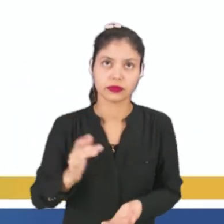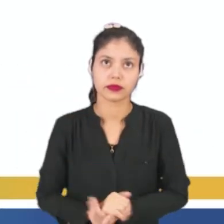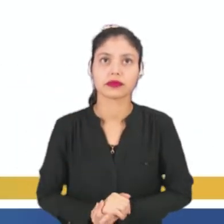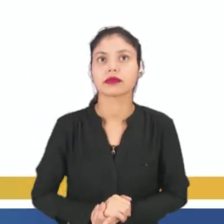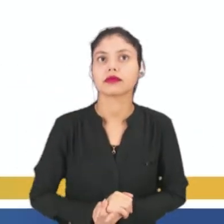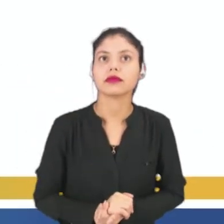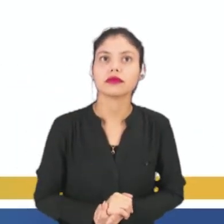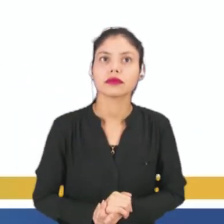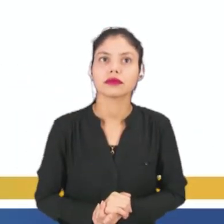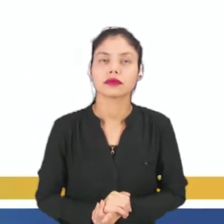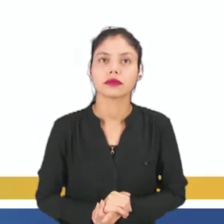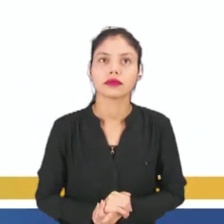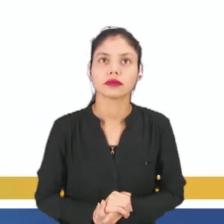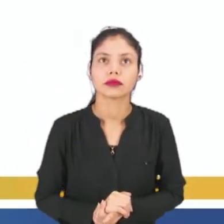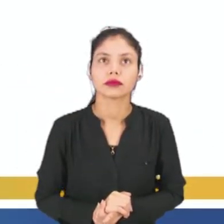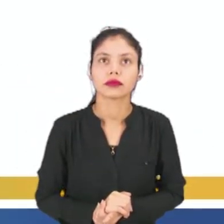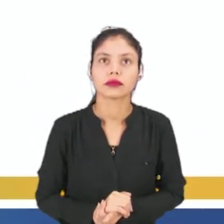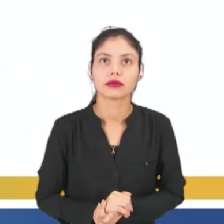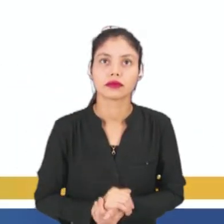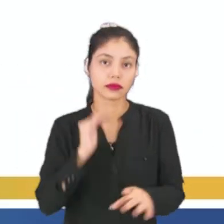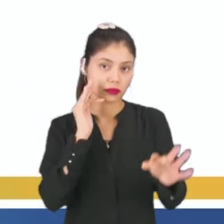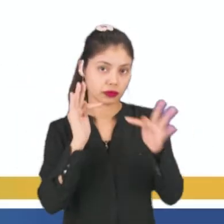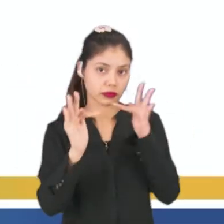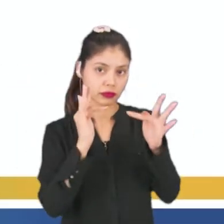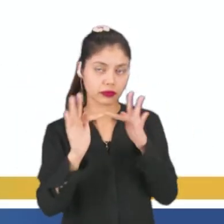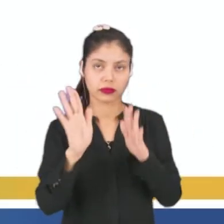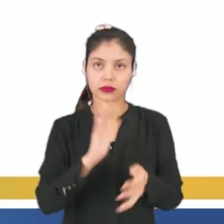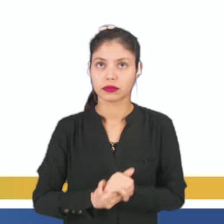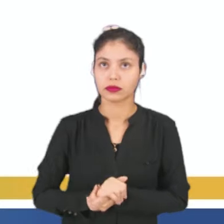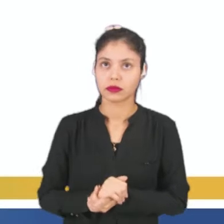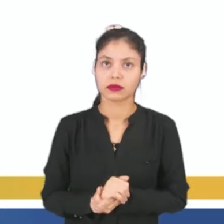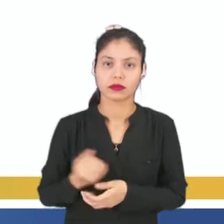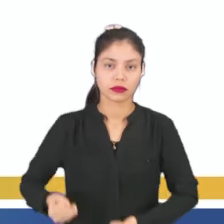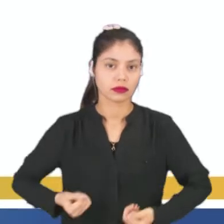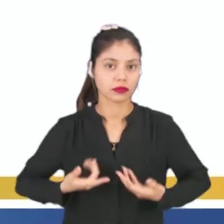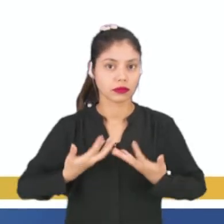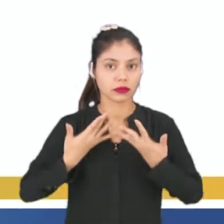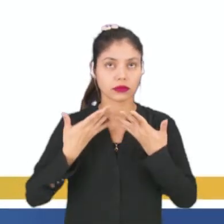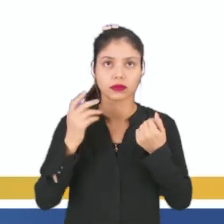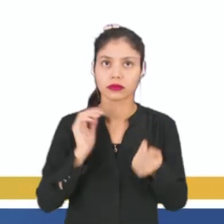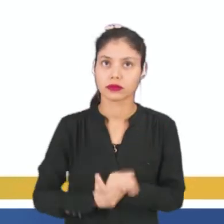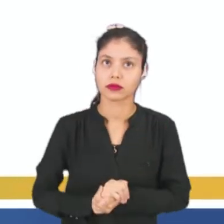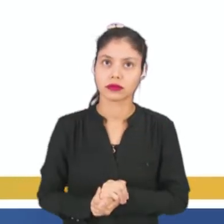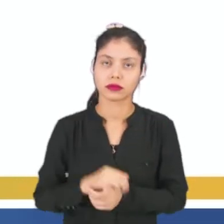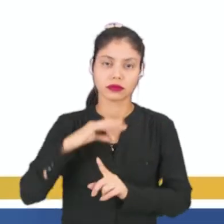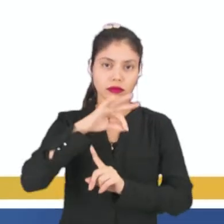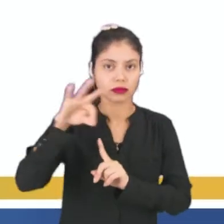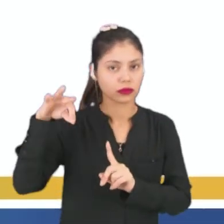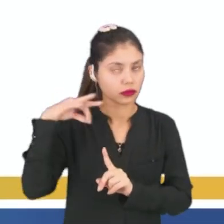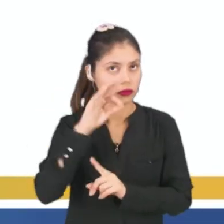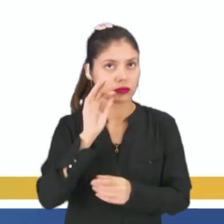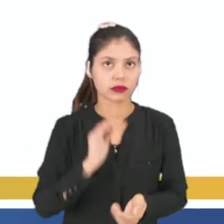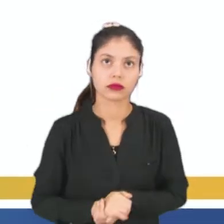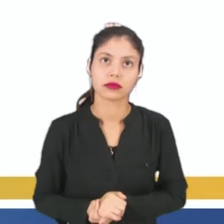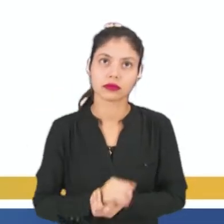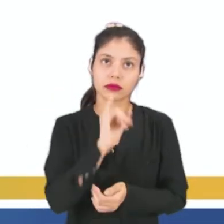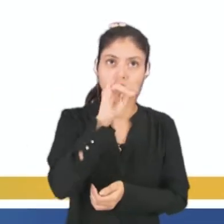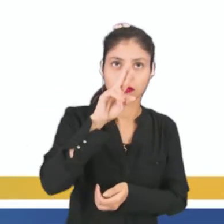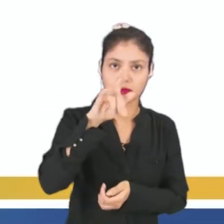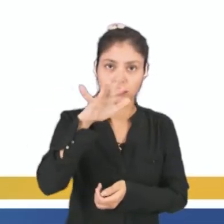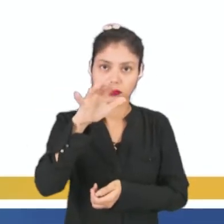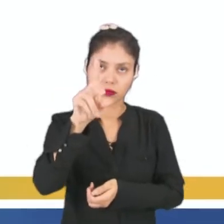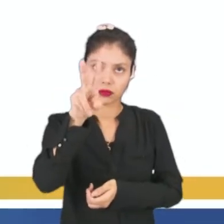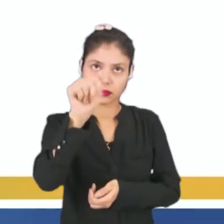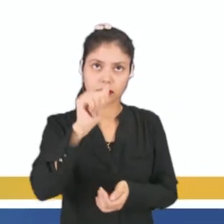Então, saúde engloba um estado físico, emocional, espiritual, intelectual